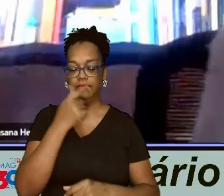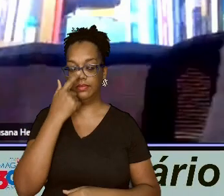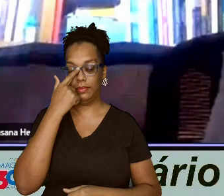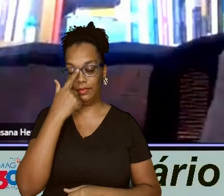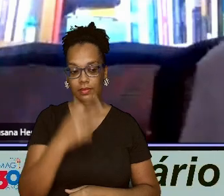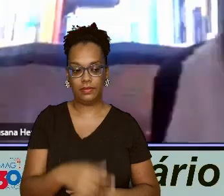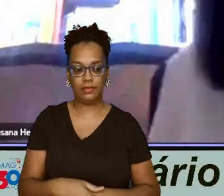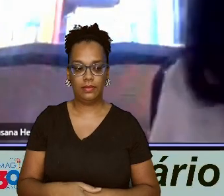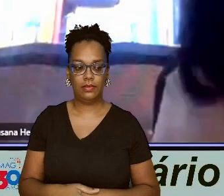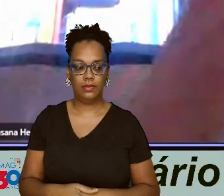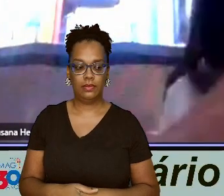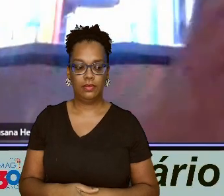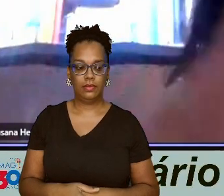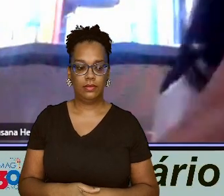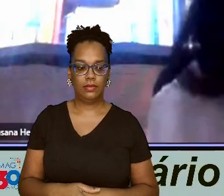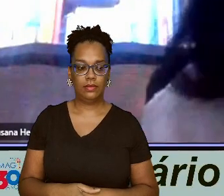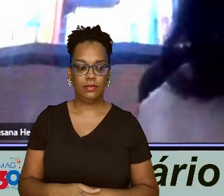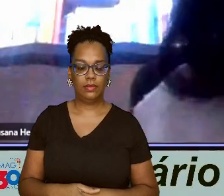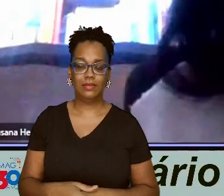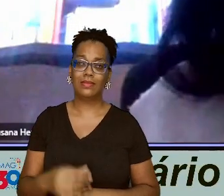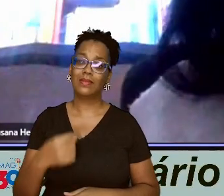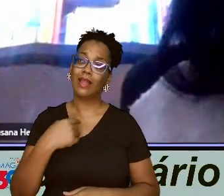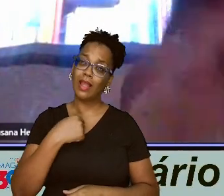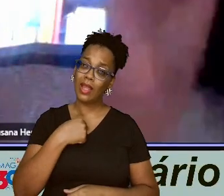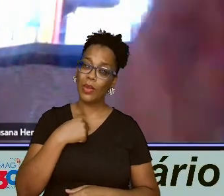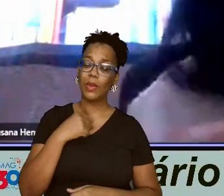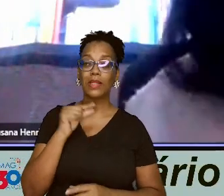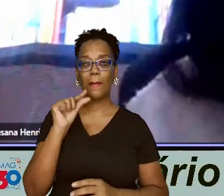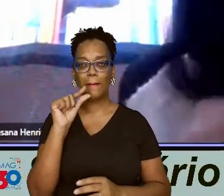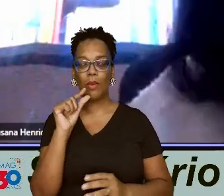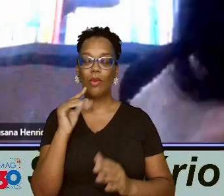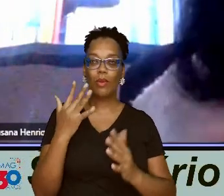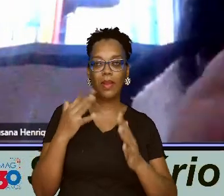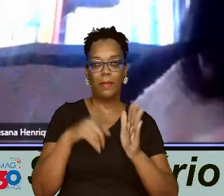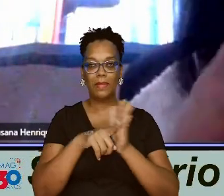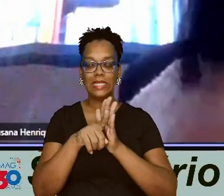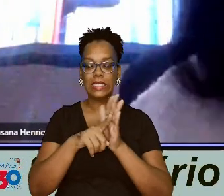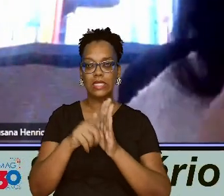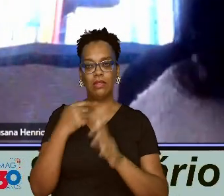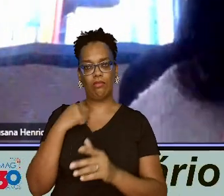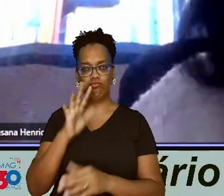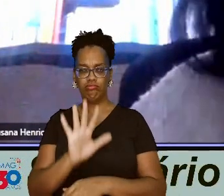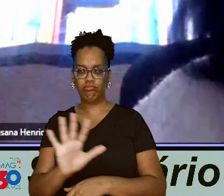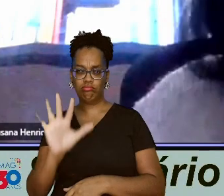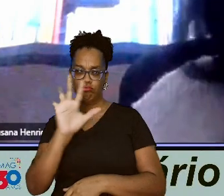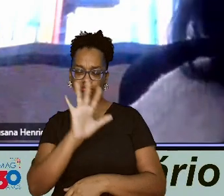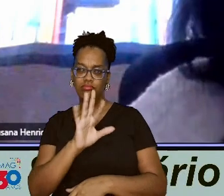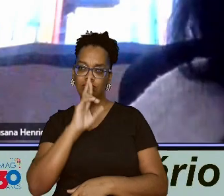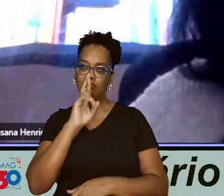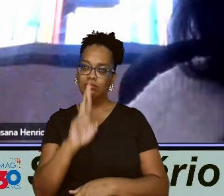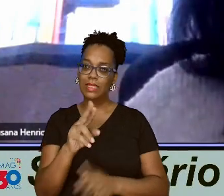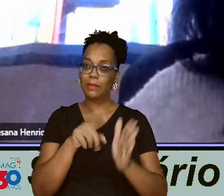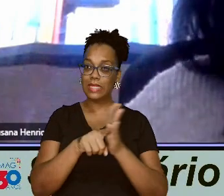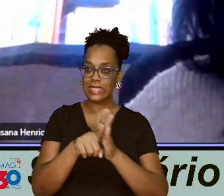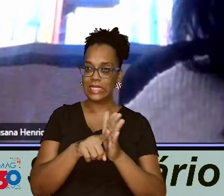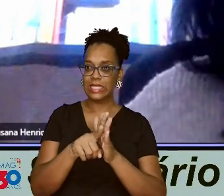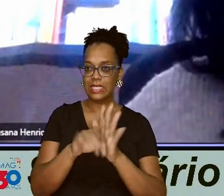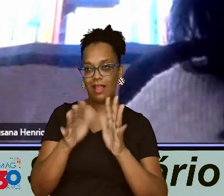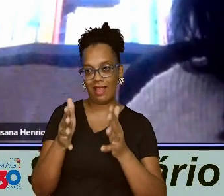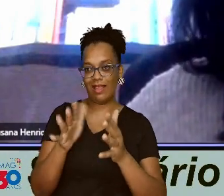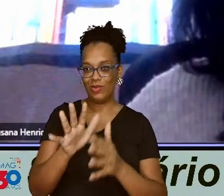que eu, como tenho um pouco essa linha de pesquisa, a minha lente do olhar para o resultado de pesquisa de vocês é um pouco essa,